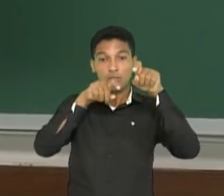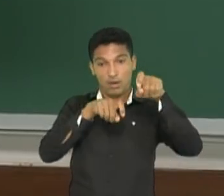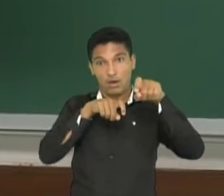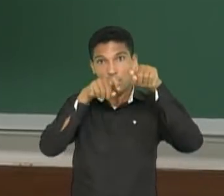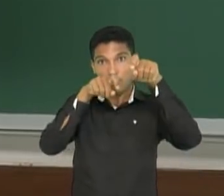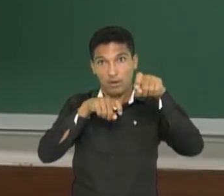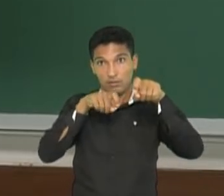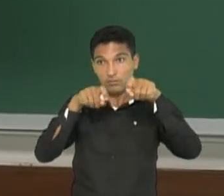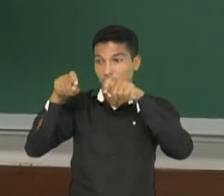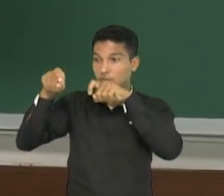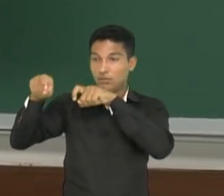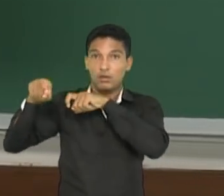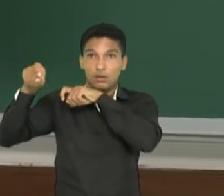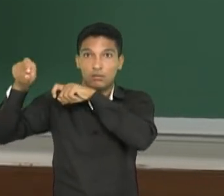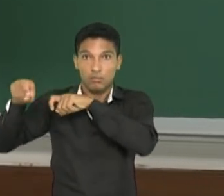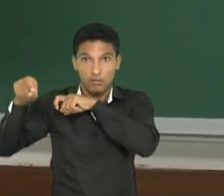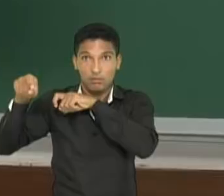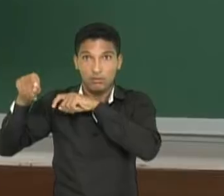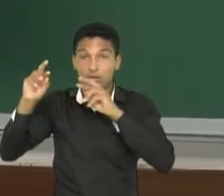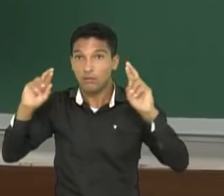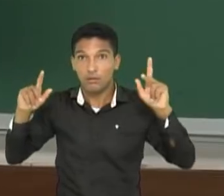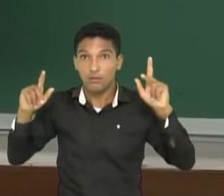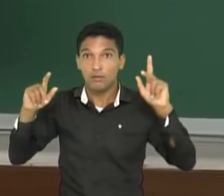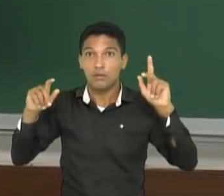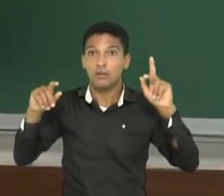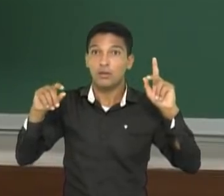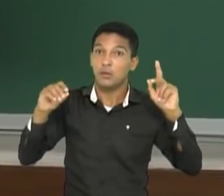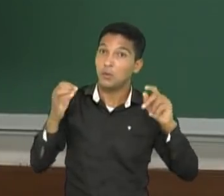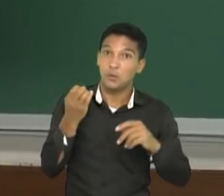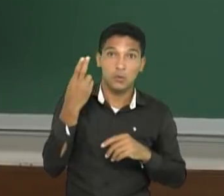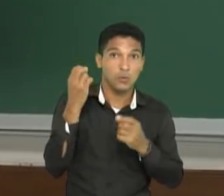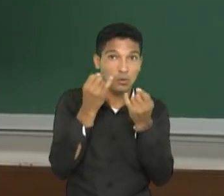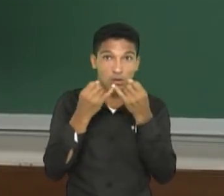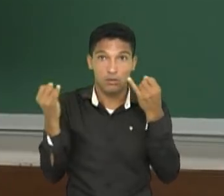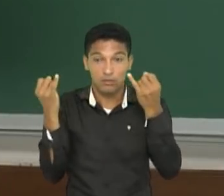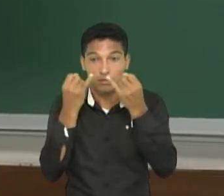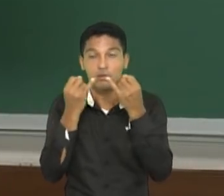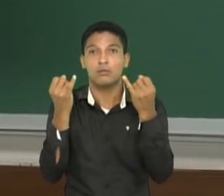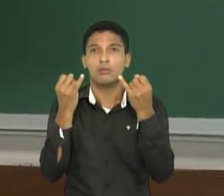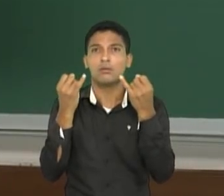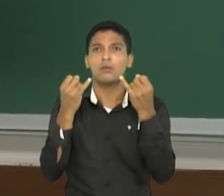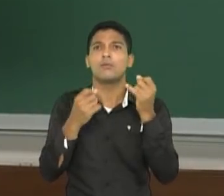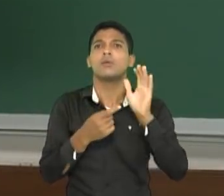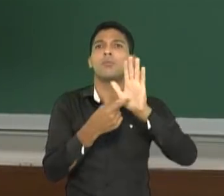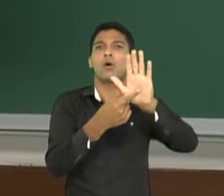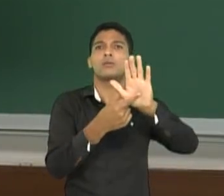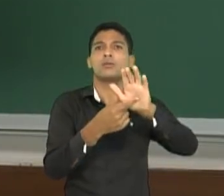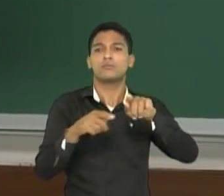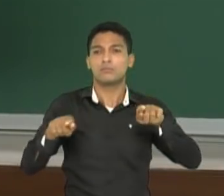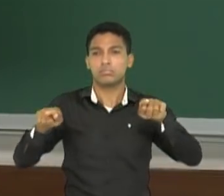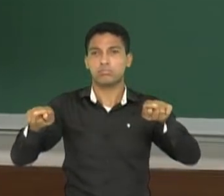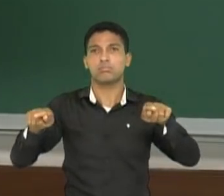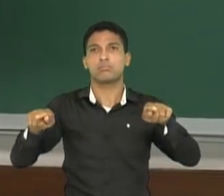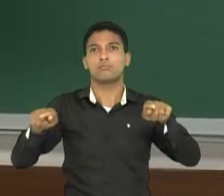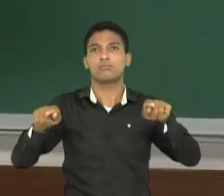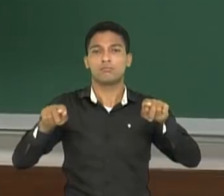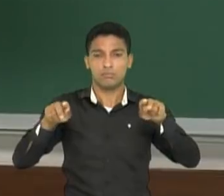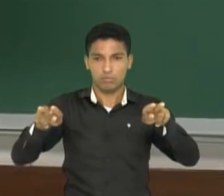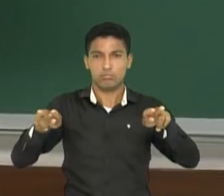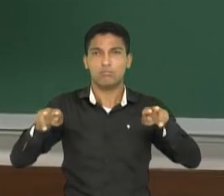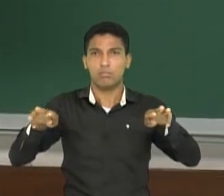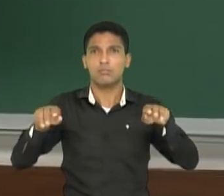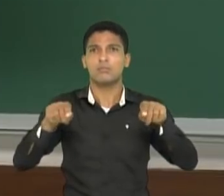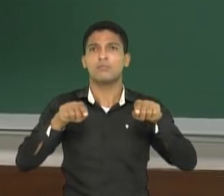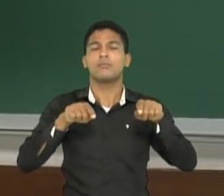de semelhanças que podem ser apontadas, né? As áreas ambientalmente sensíveis às mudanças resultantes da